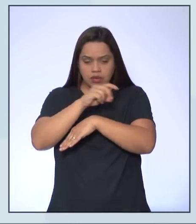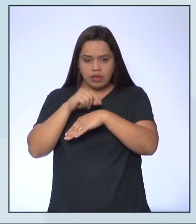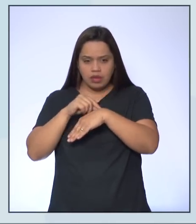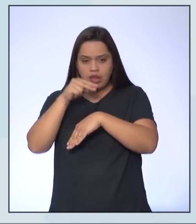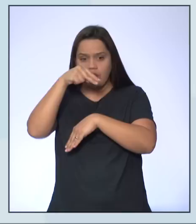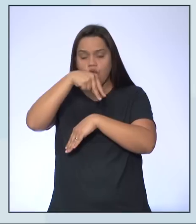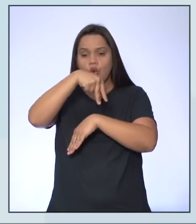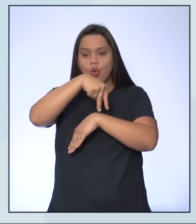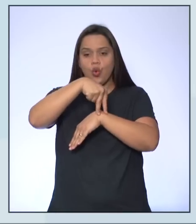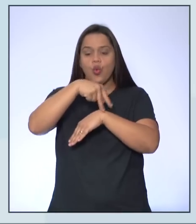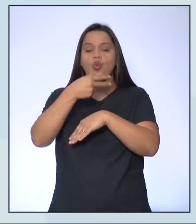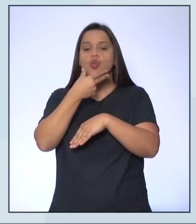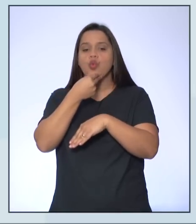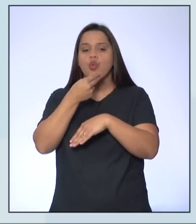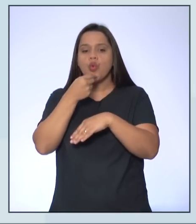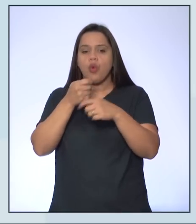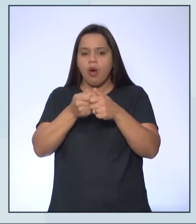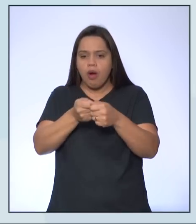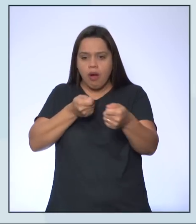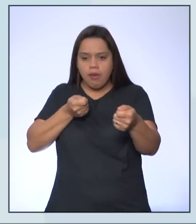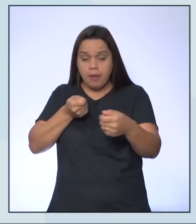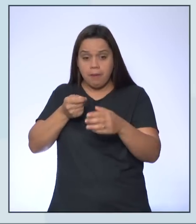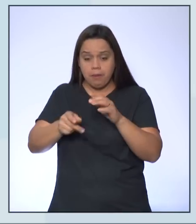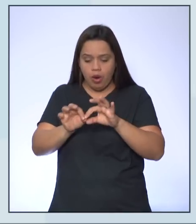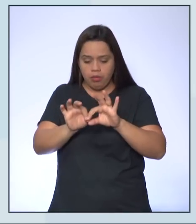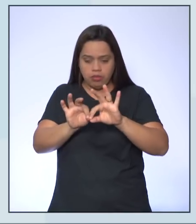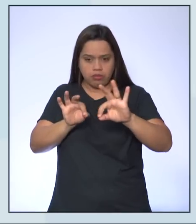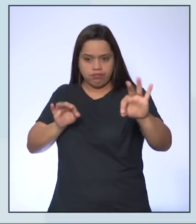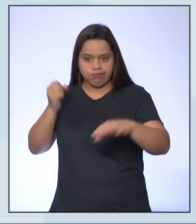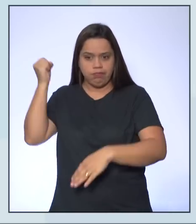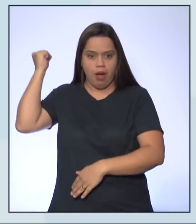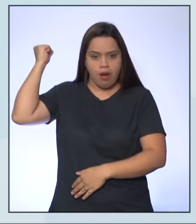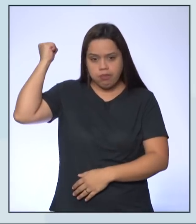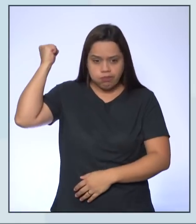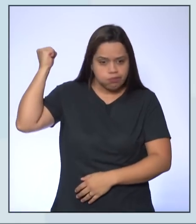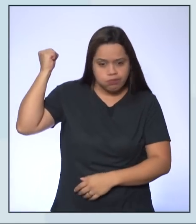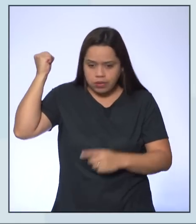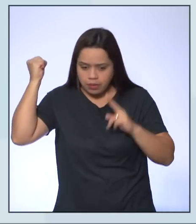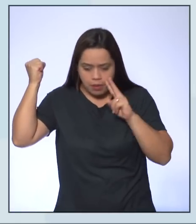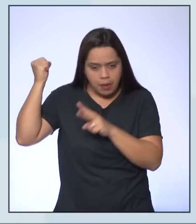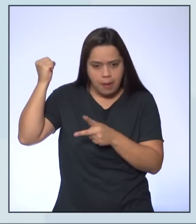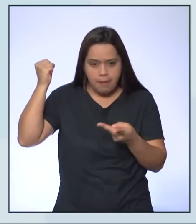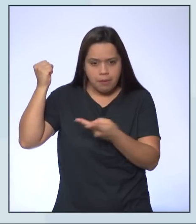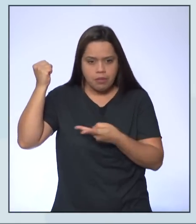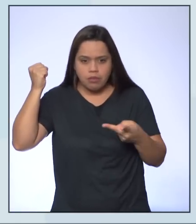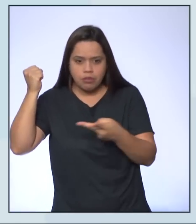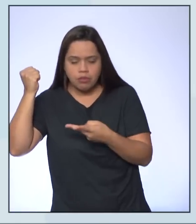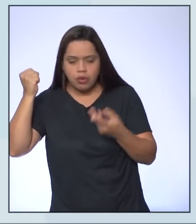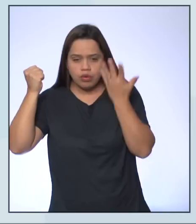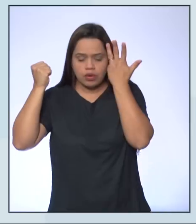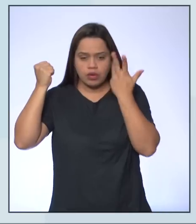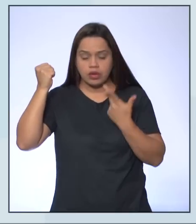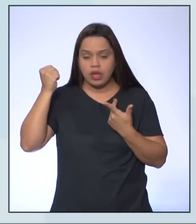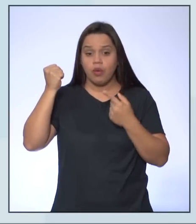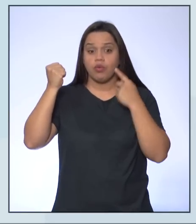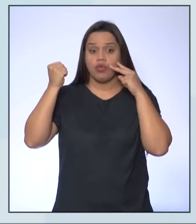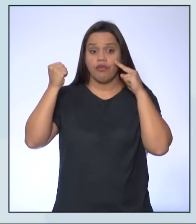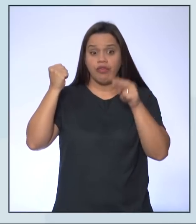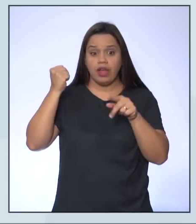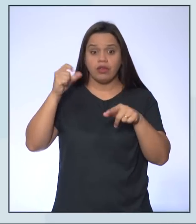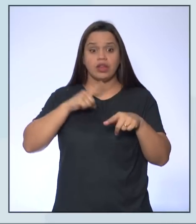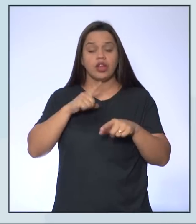um homem, é uma lança, o que ele tem na mão é uma lança. Então, a partir dessa observação, nós já conseguimos concluir que